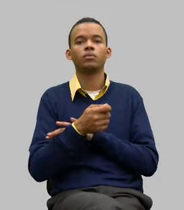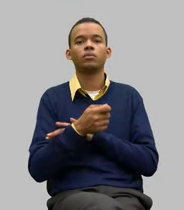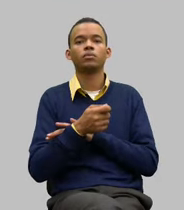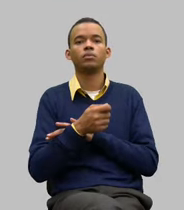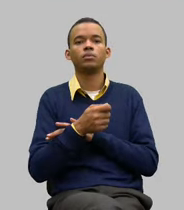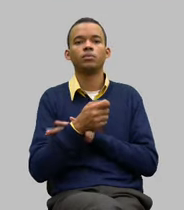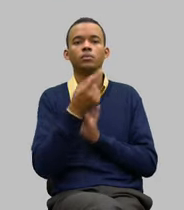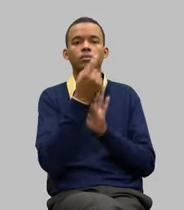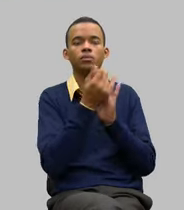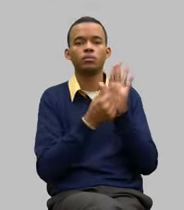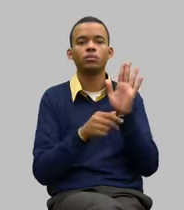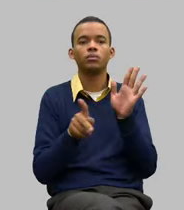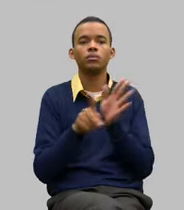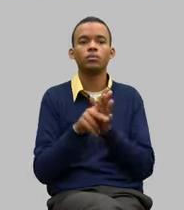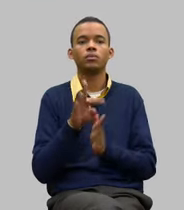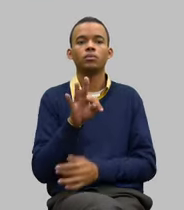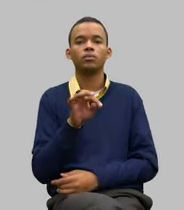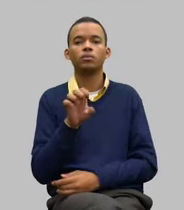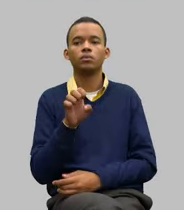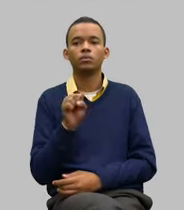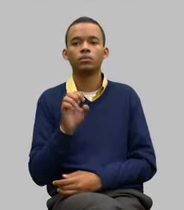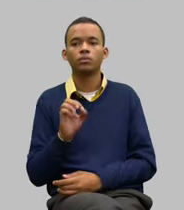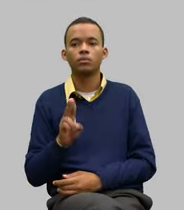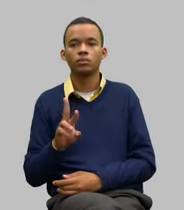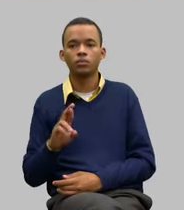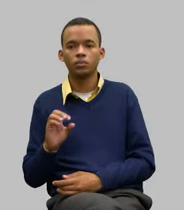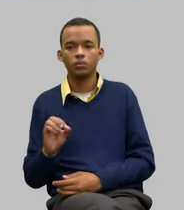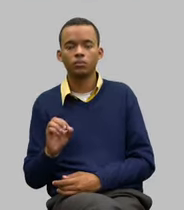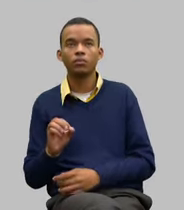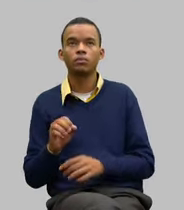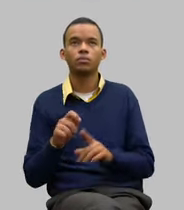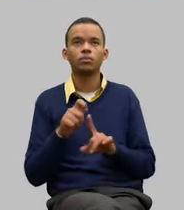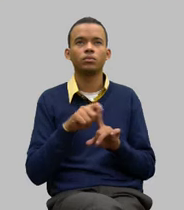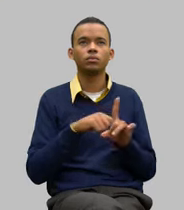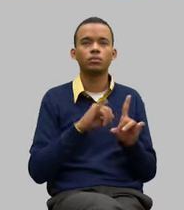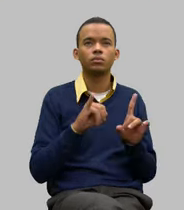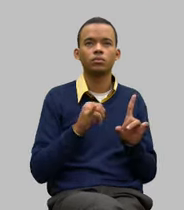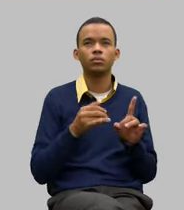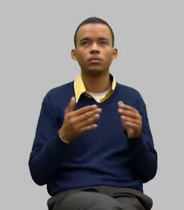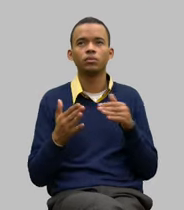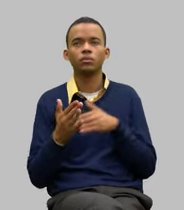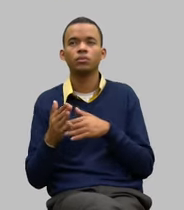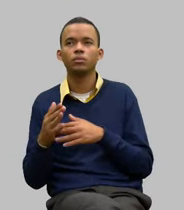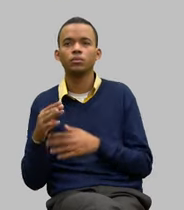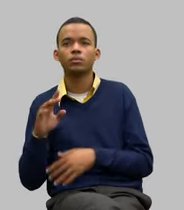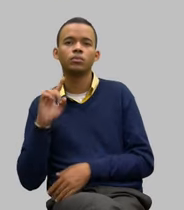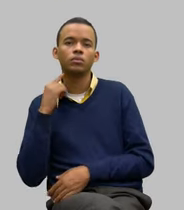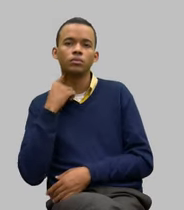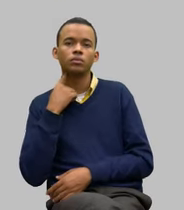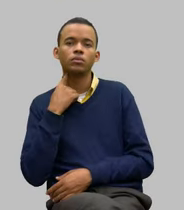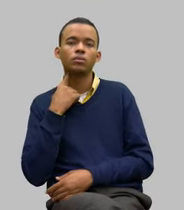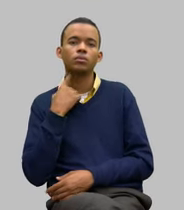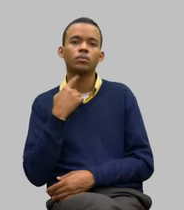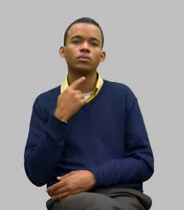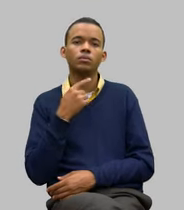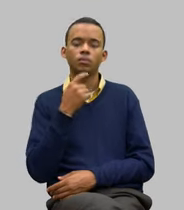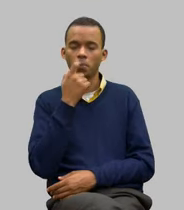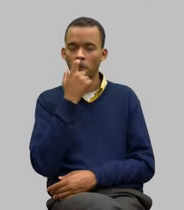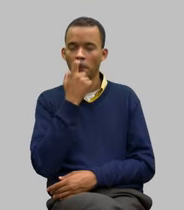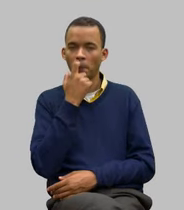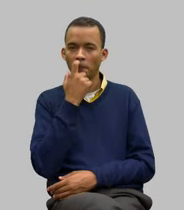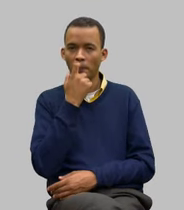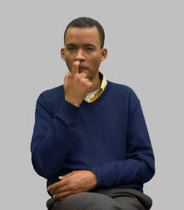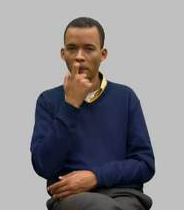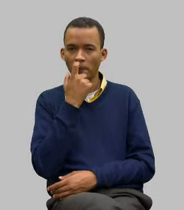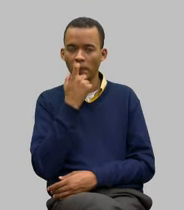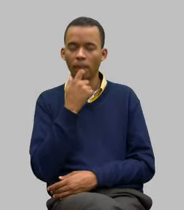Tesouro recurso do Tesouro Janeiro a Maio isso aqui é 7 milhões 962.000 É isso mesmo secretári